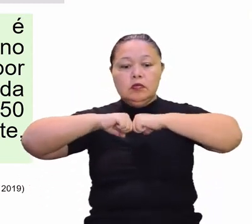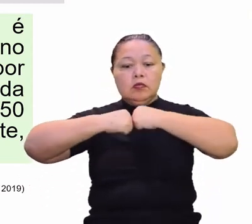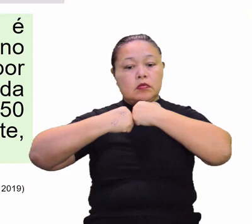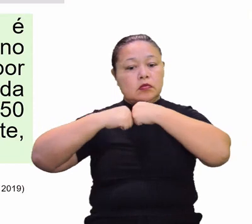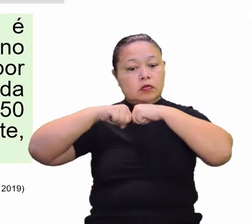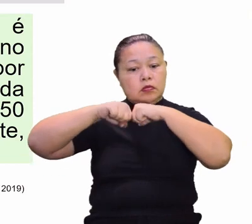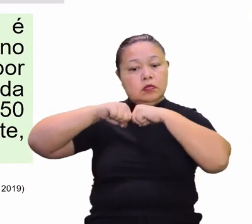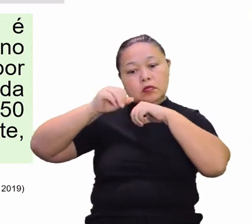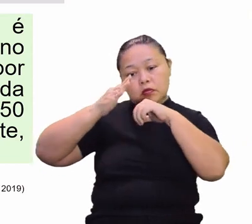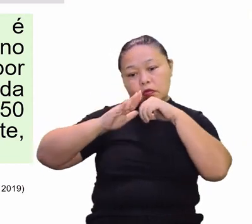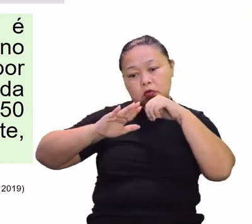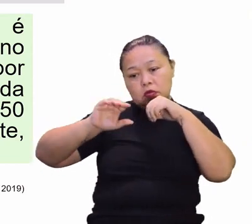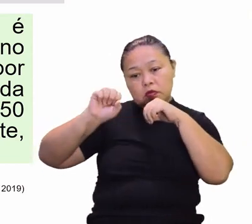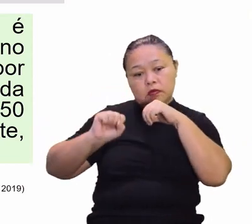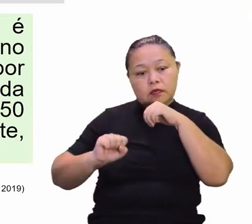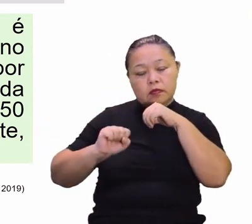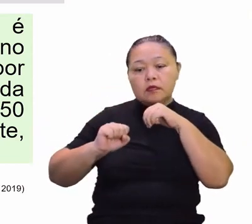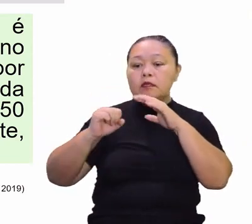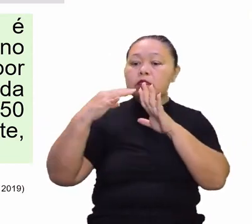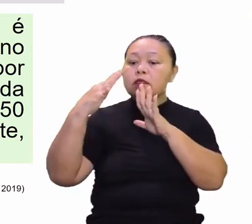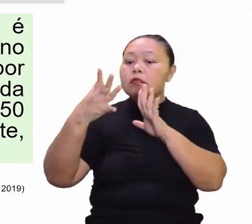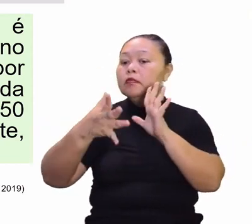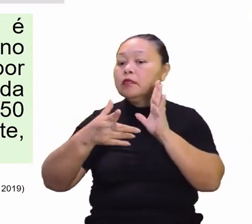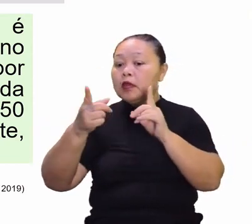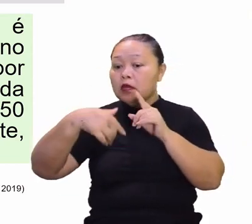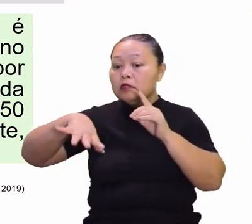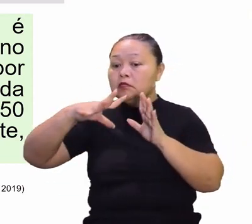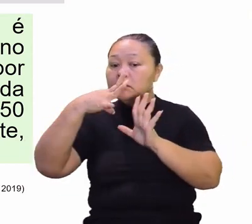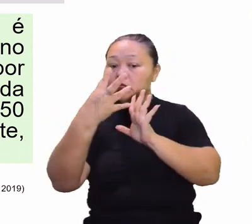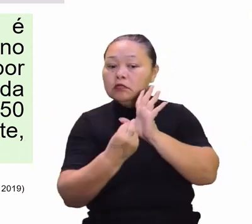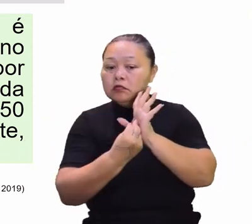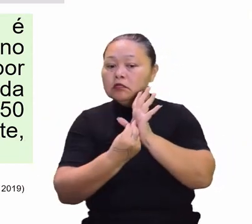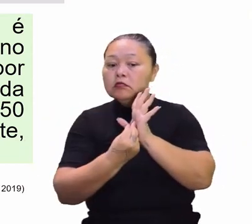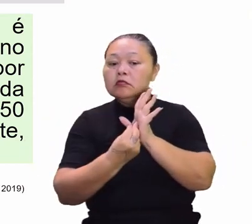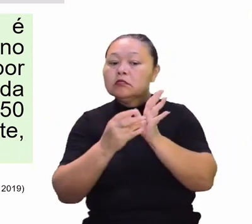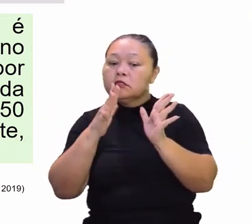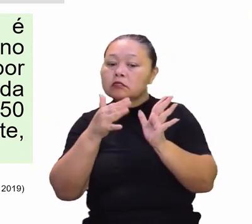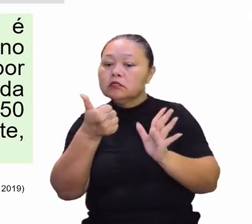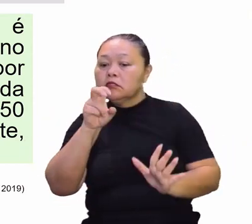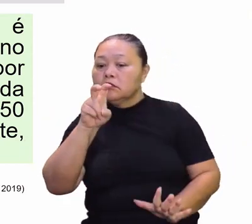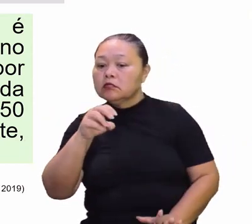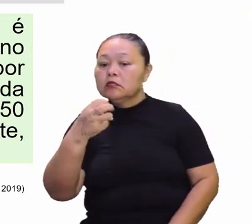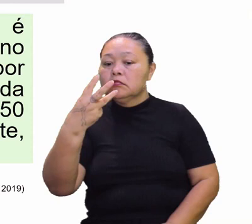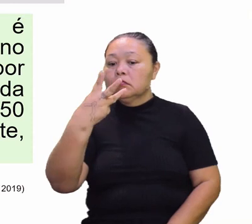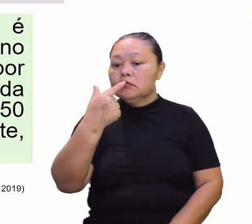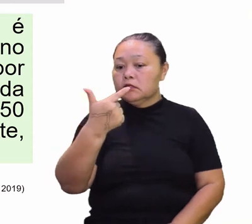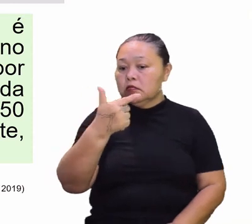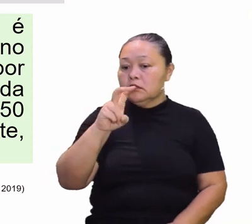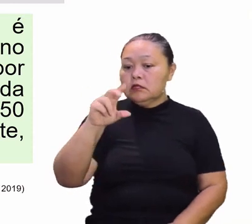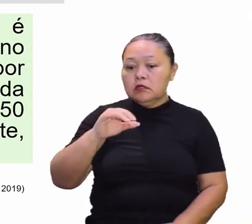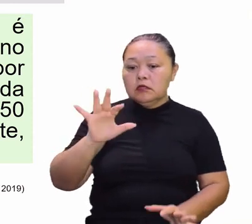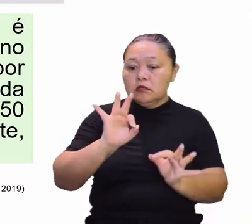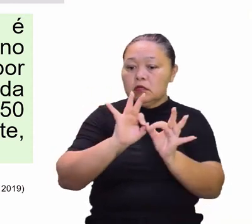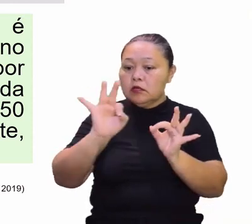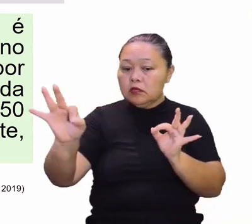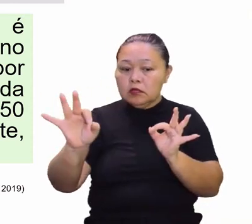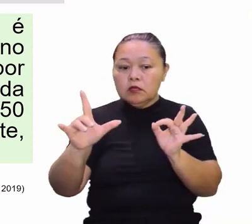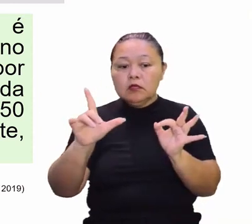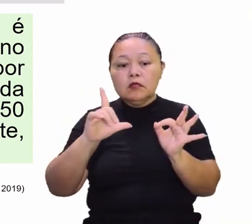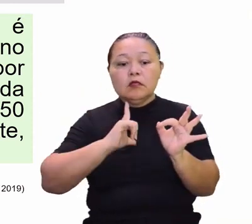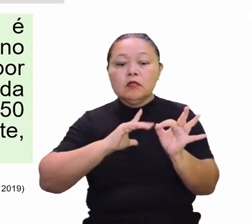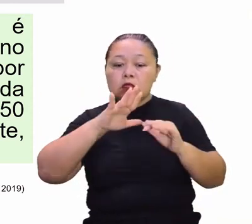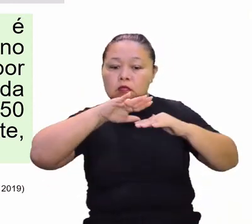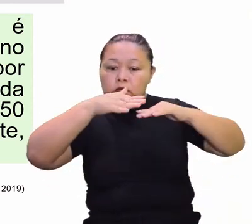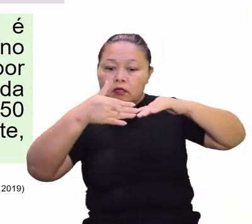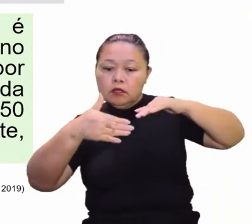é a depressão do sul da Amazônia, que é essa região, cujas cotas variam entre 150 e 250 metros.